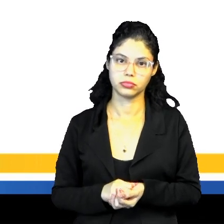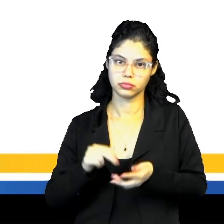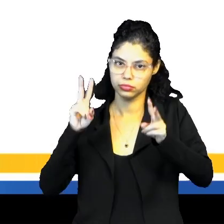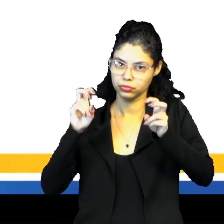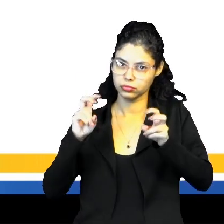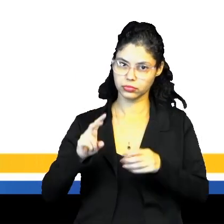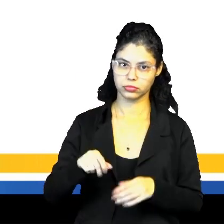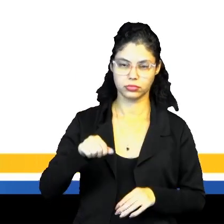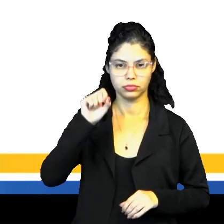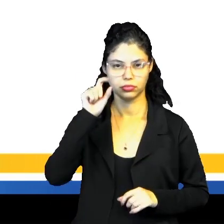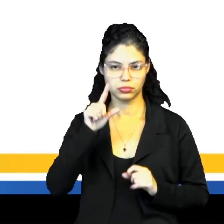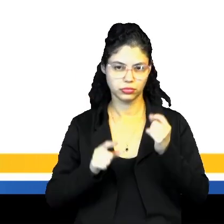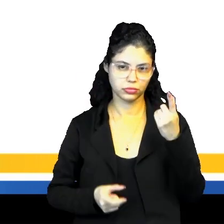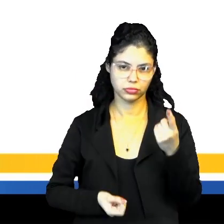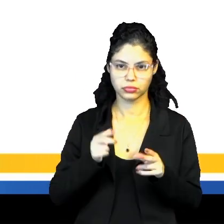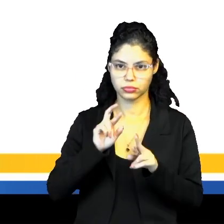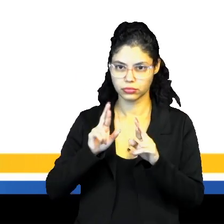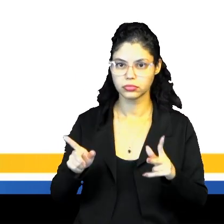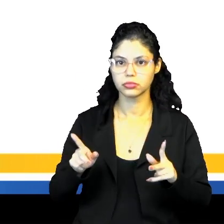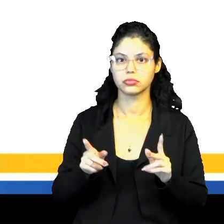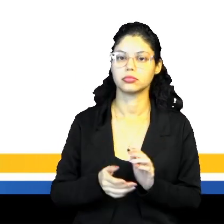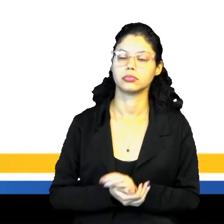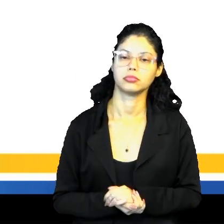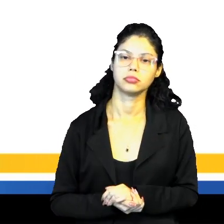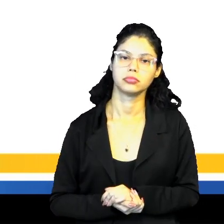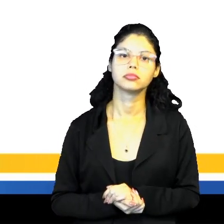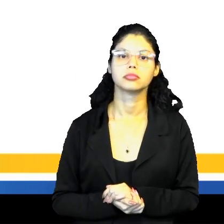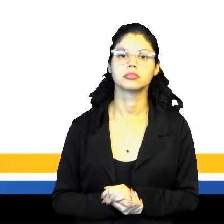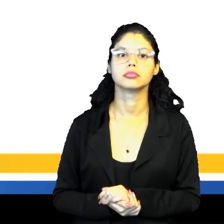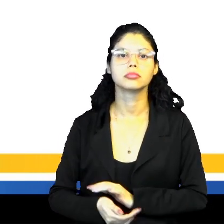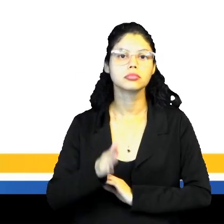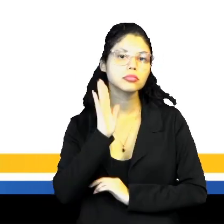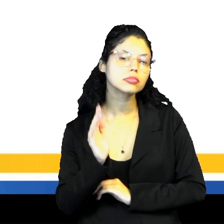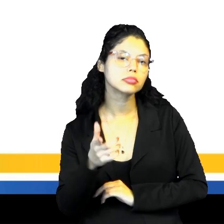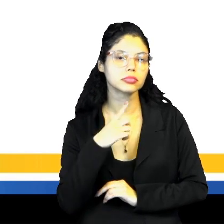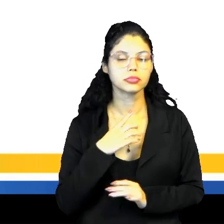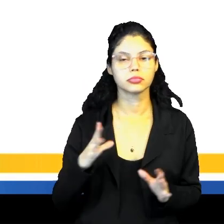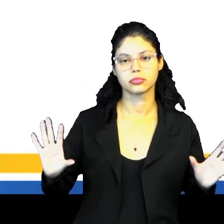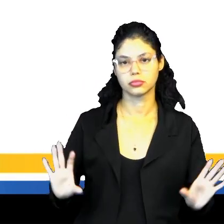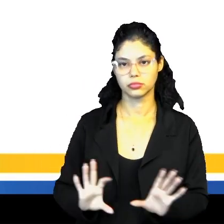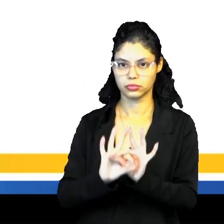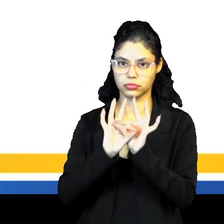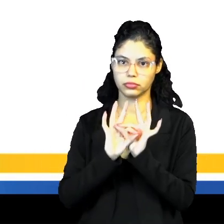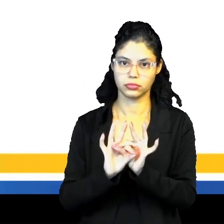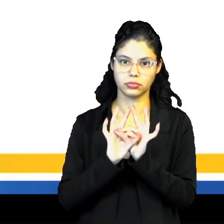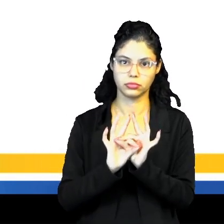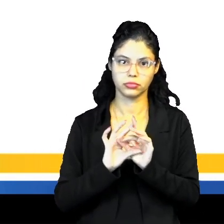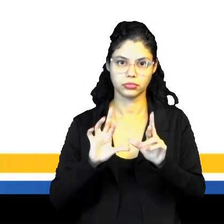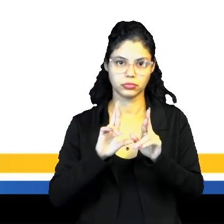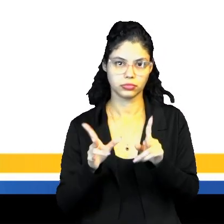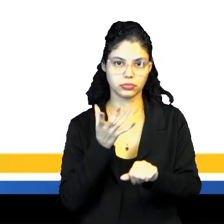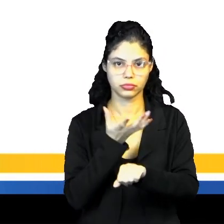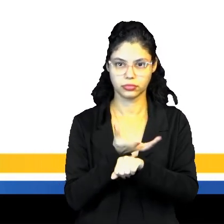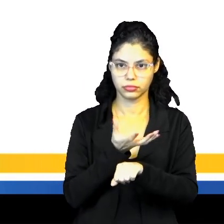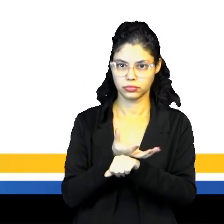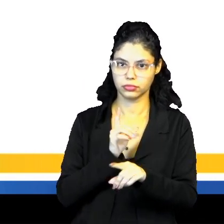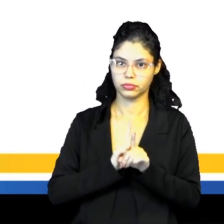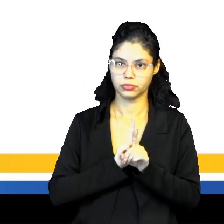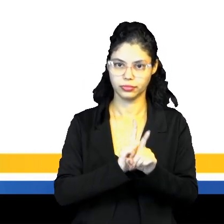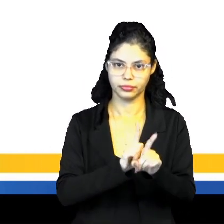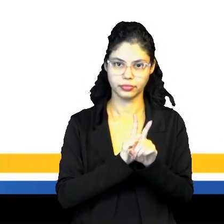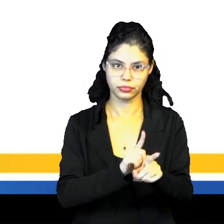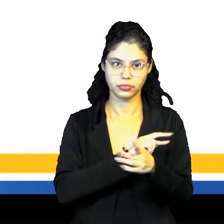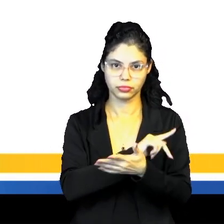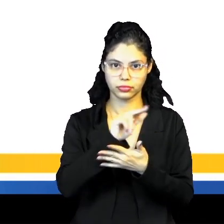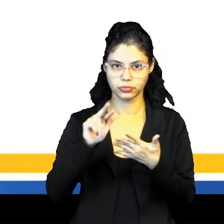temas são muito variados, ou seja, temas muito variados, já que estão relacionados com distintas disciplinas, ou seja, está